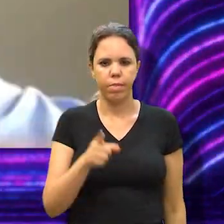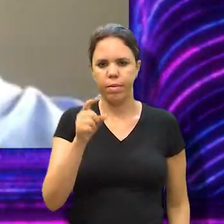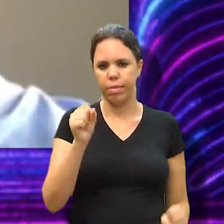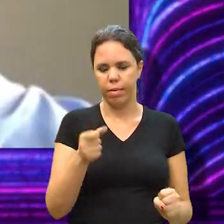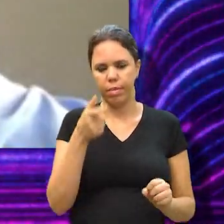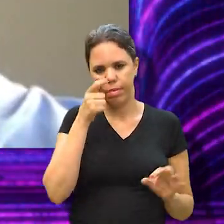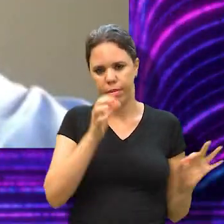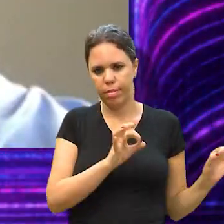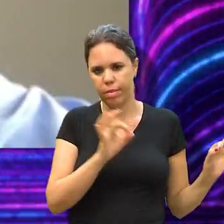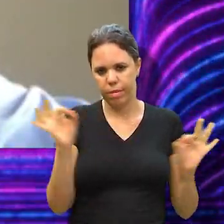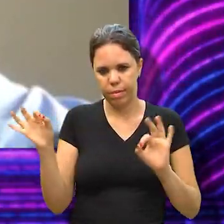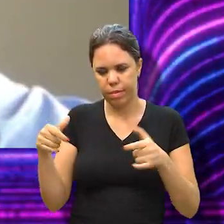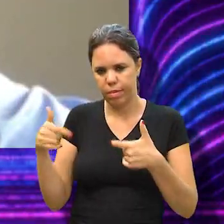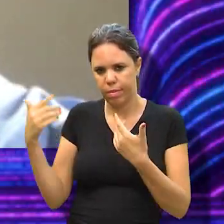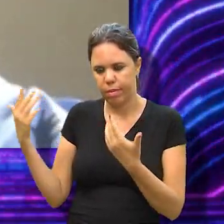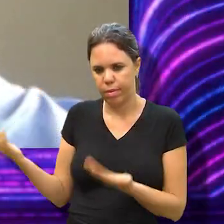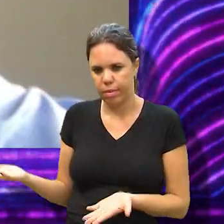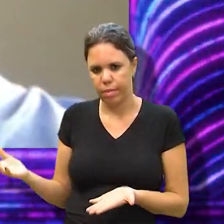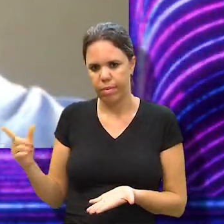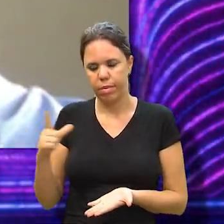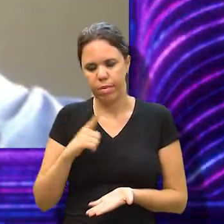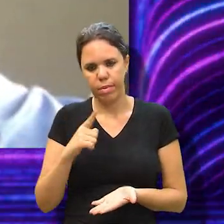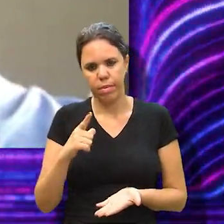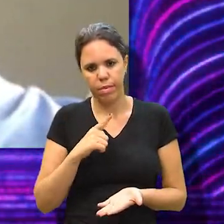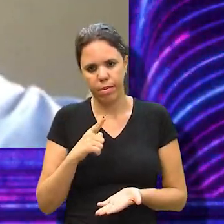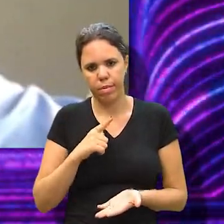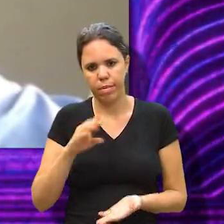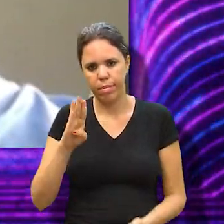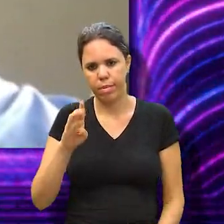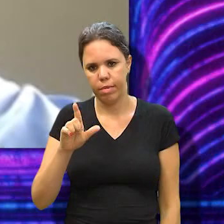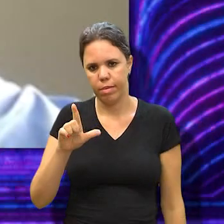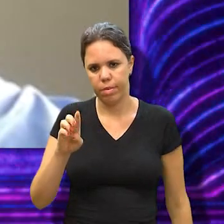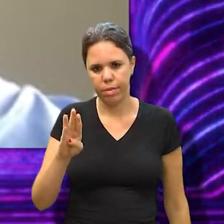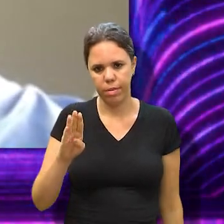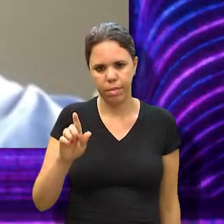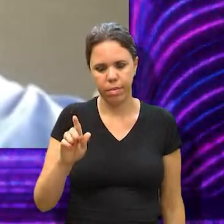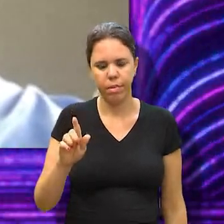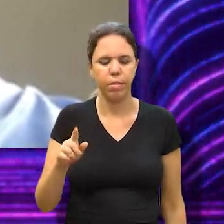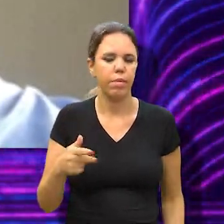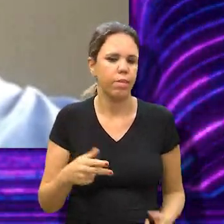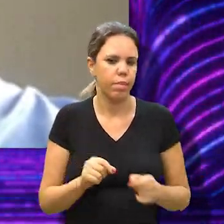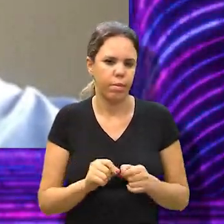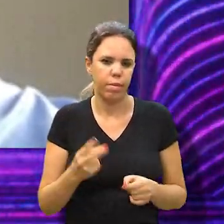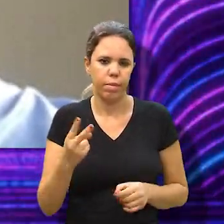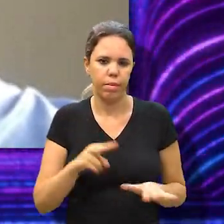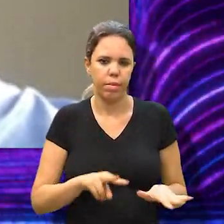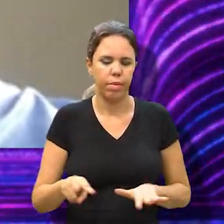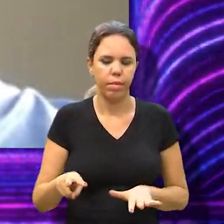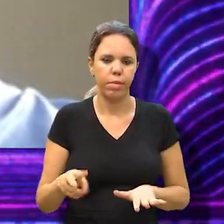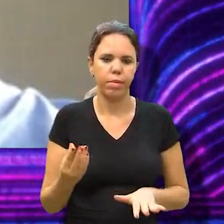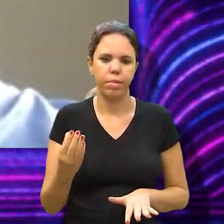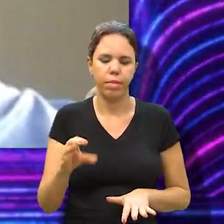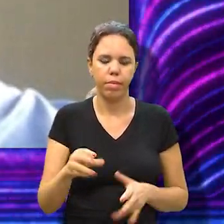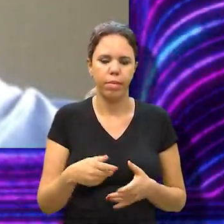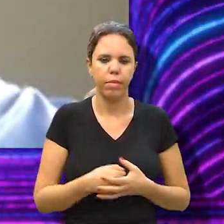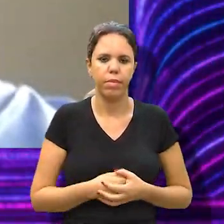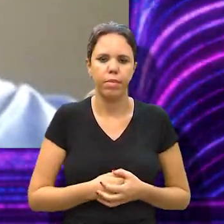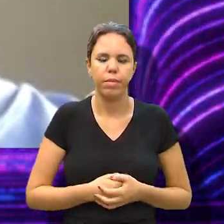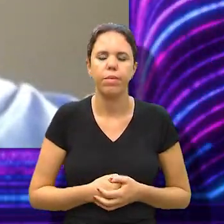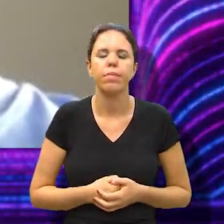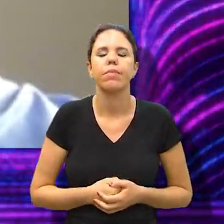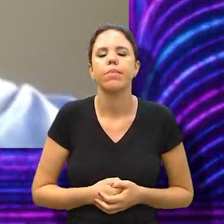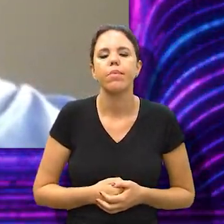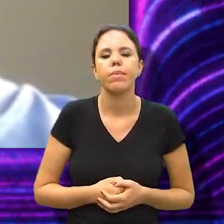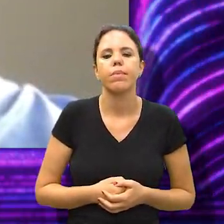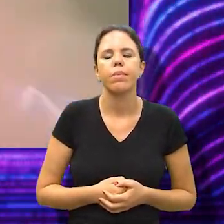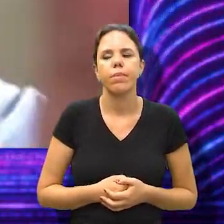e que vocês podem acompanhar os meus trabalhos. Eu tenho ali um blog, eu pelo menos 2 vezes por semana eu